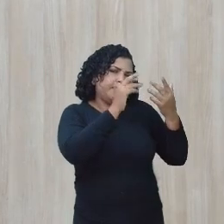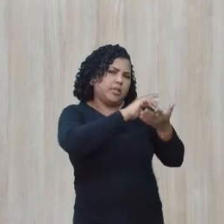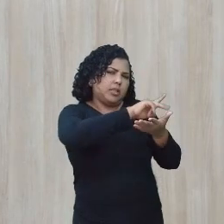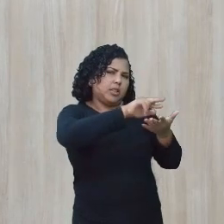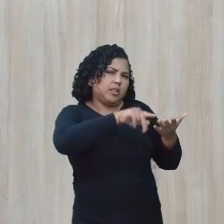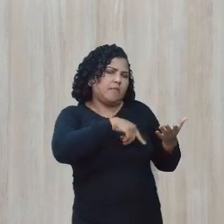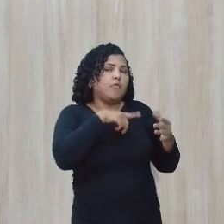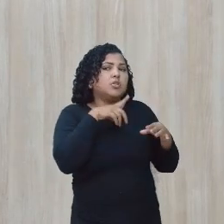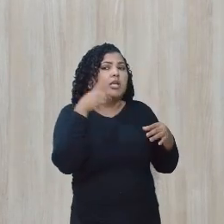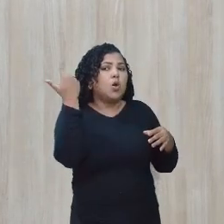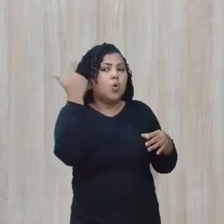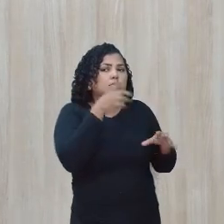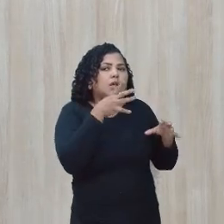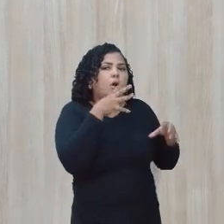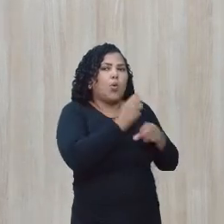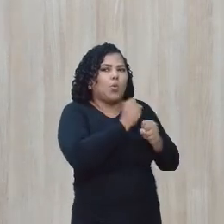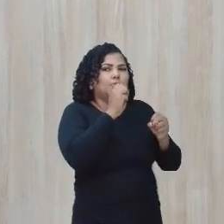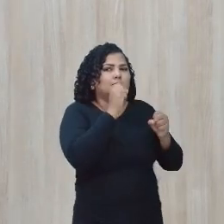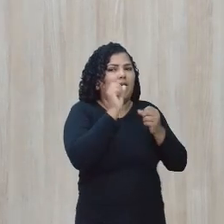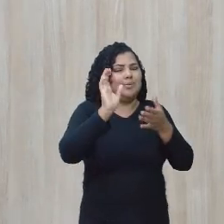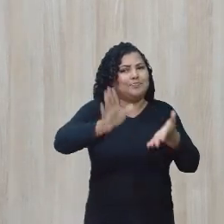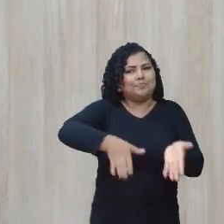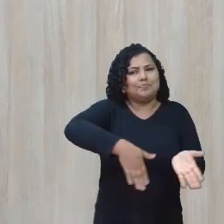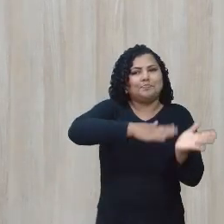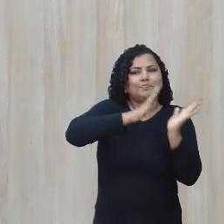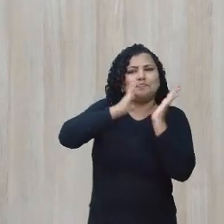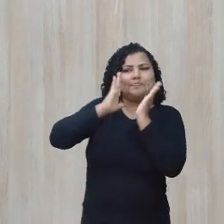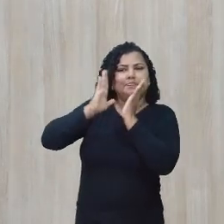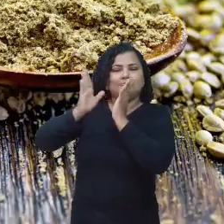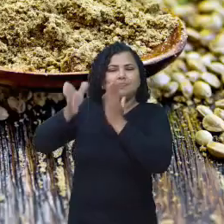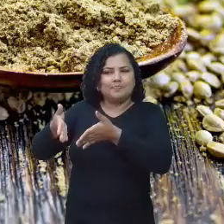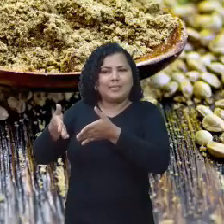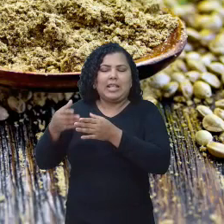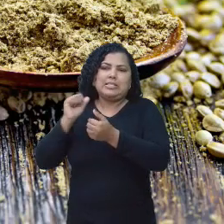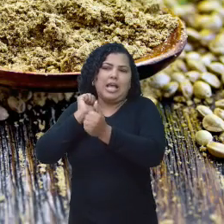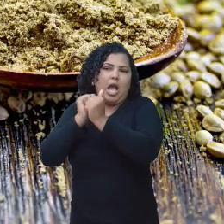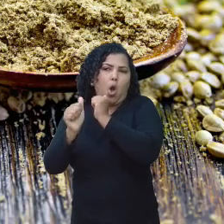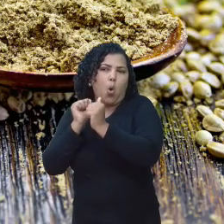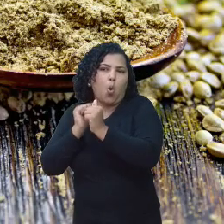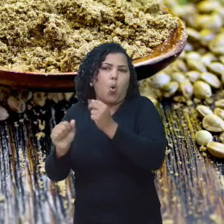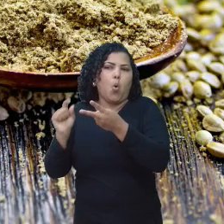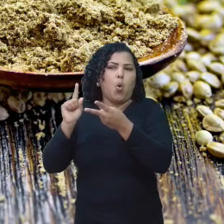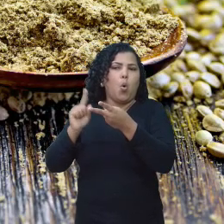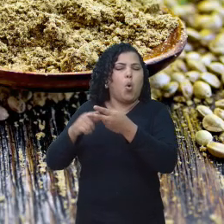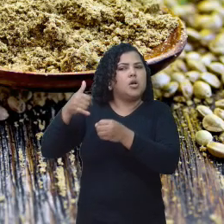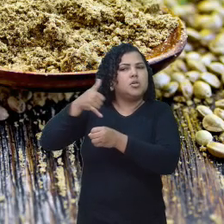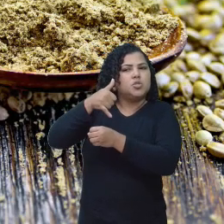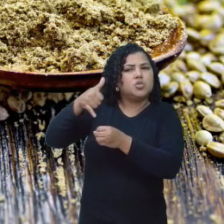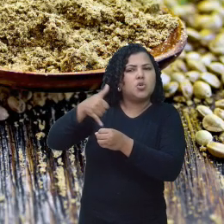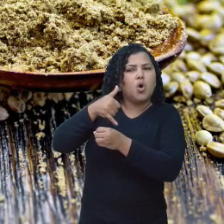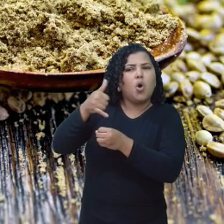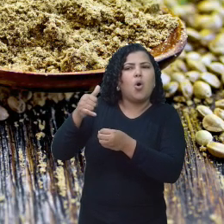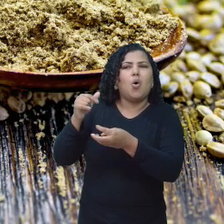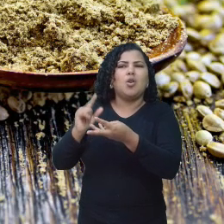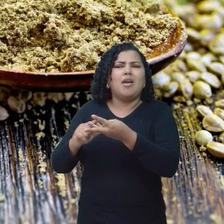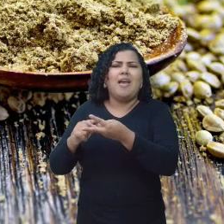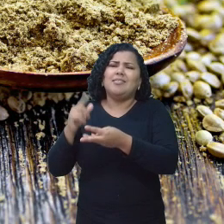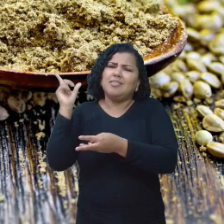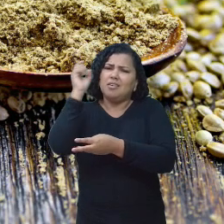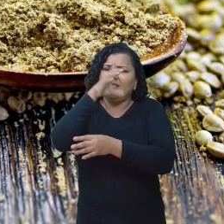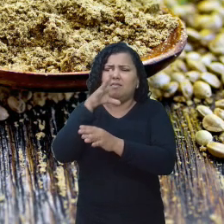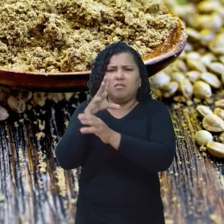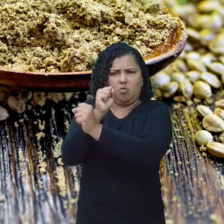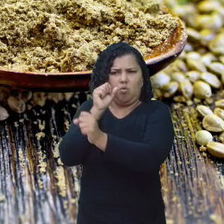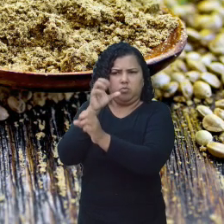contar, certo? Já os elementos que tem aqui, ó, arroz, óleo, etc., fica mais difícil você